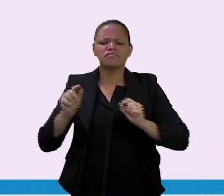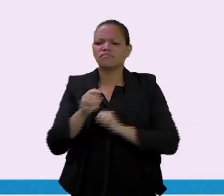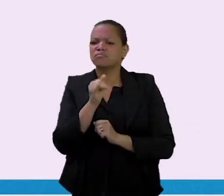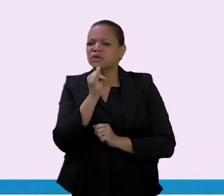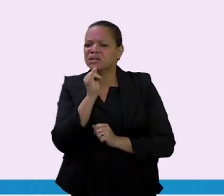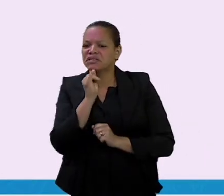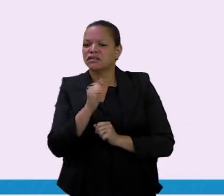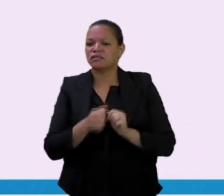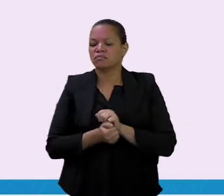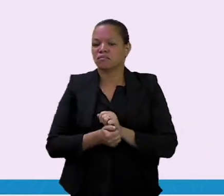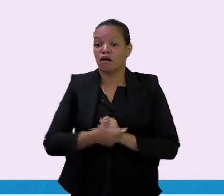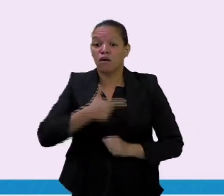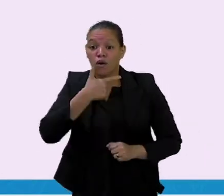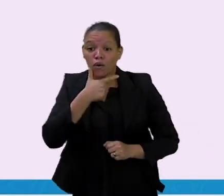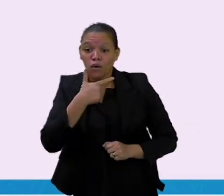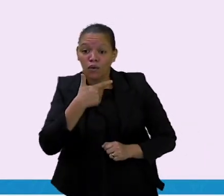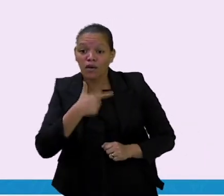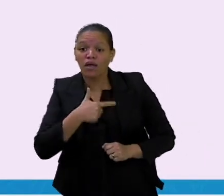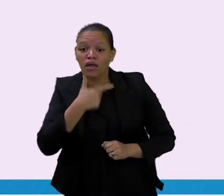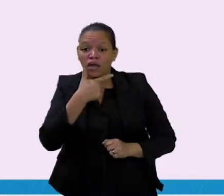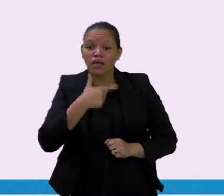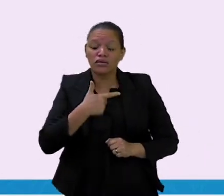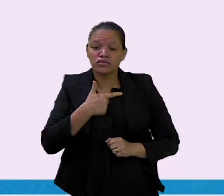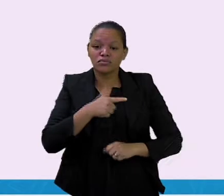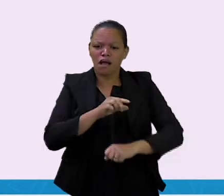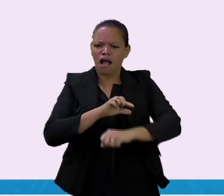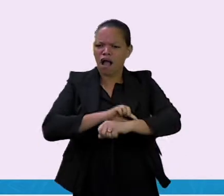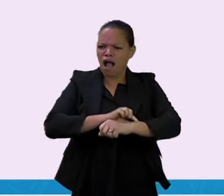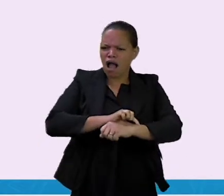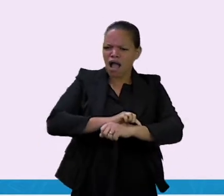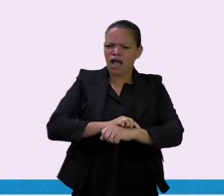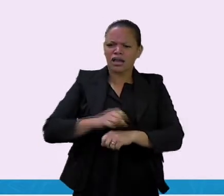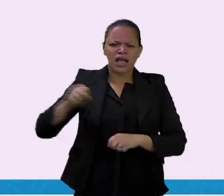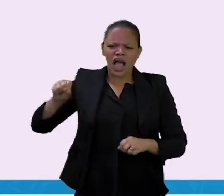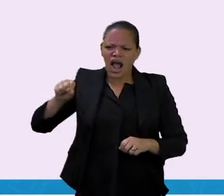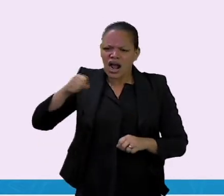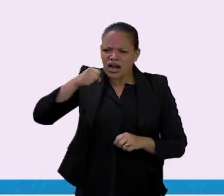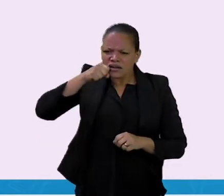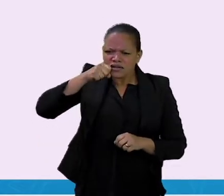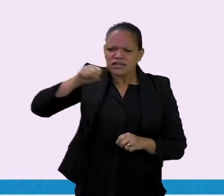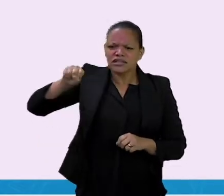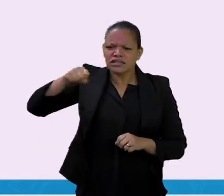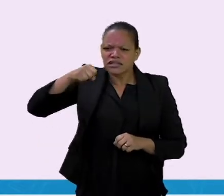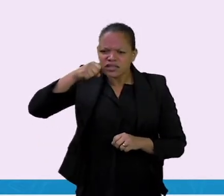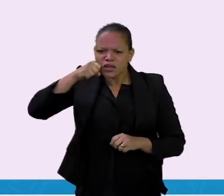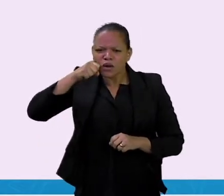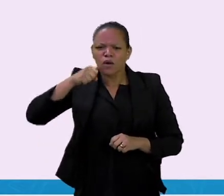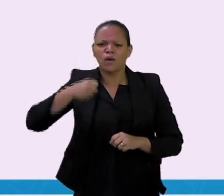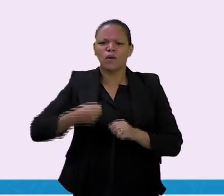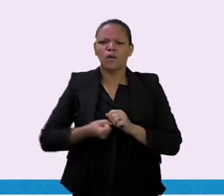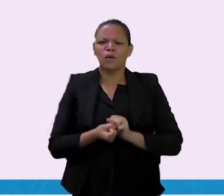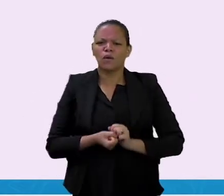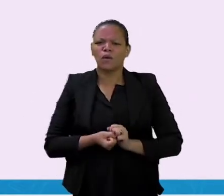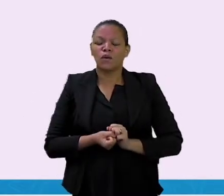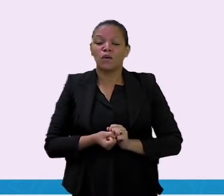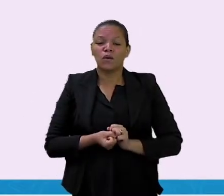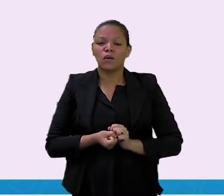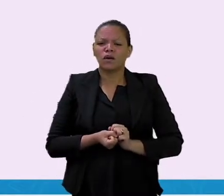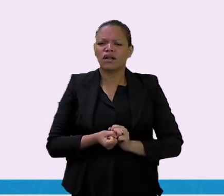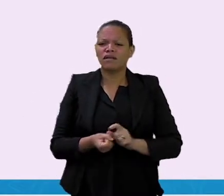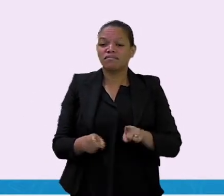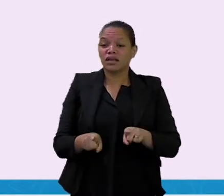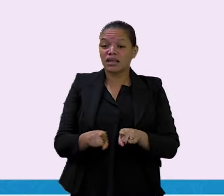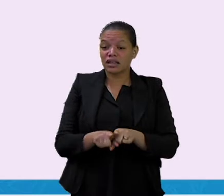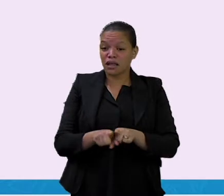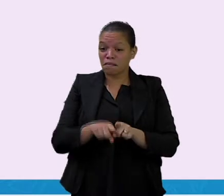uma carne, não é mesmo? Cenoura e um frango. Do outro lado, nós temos alguns instrumentos